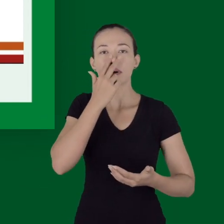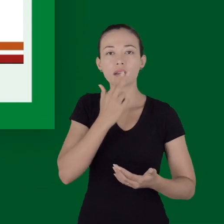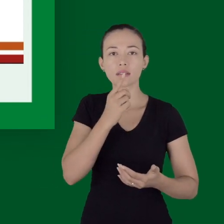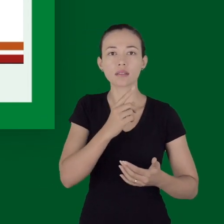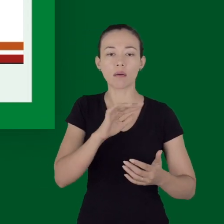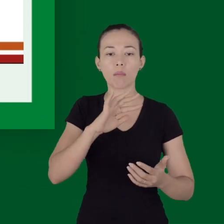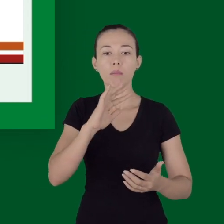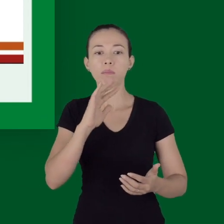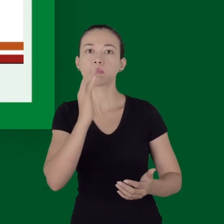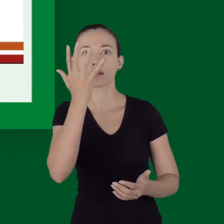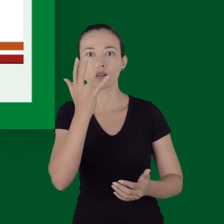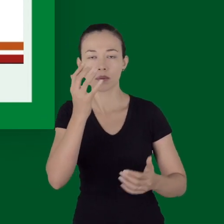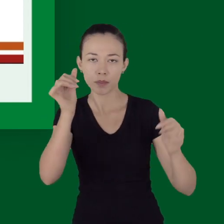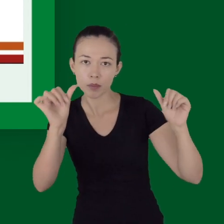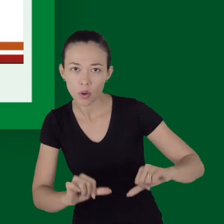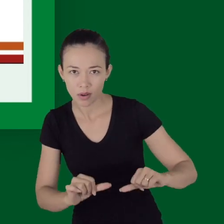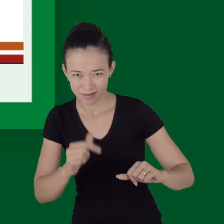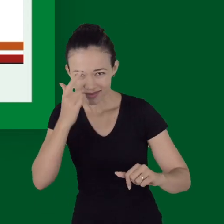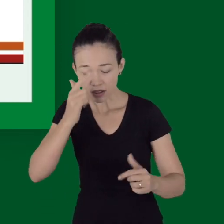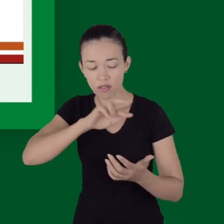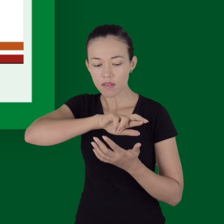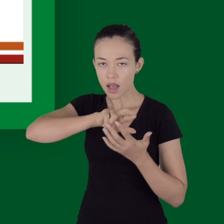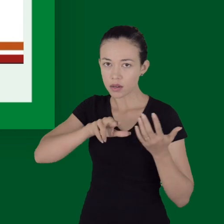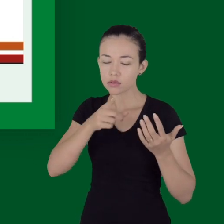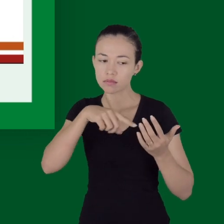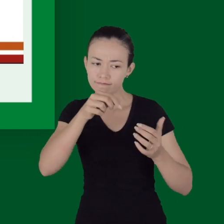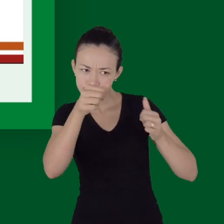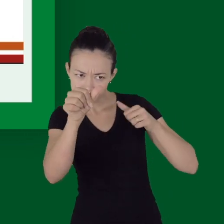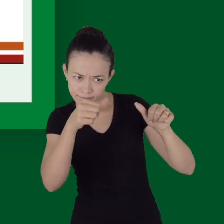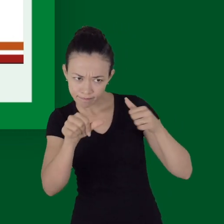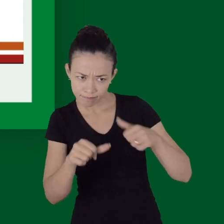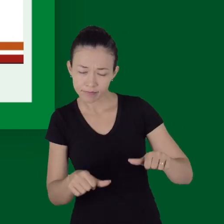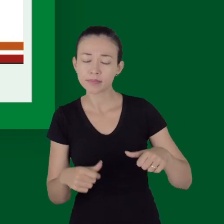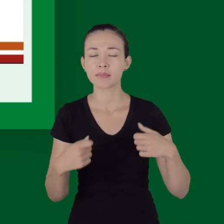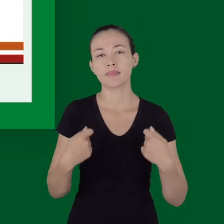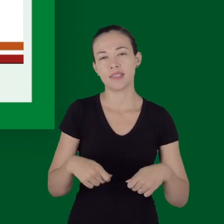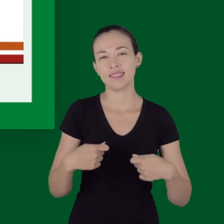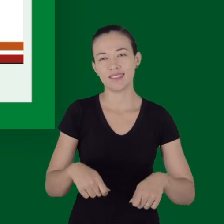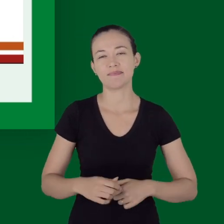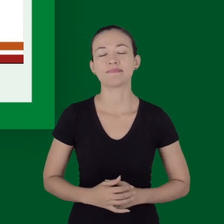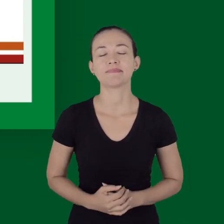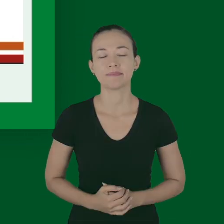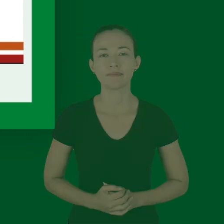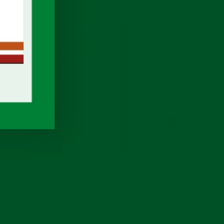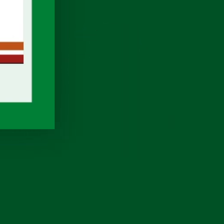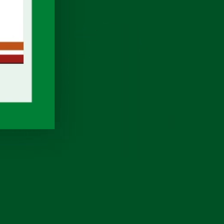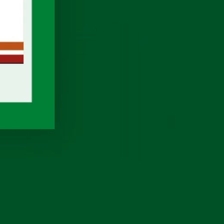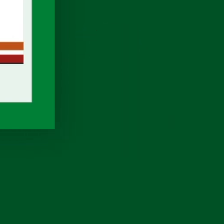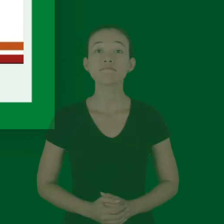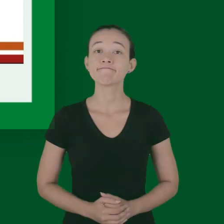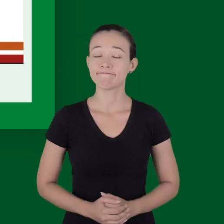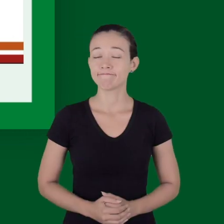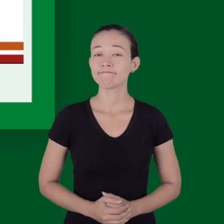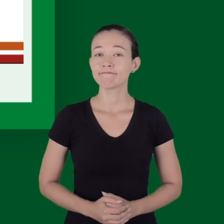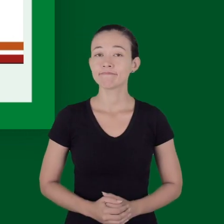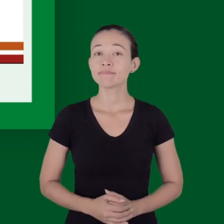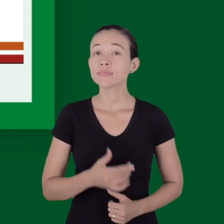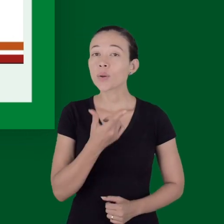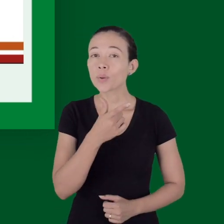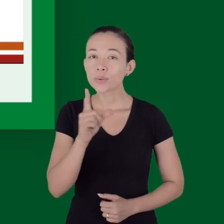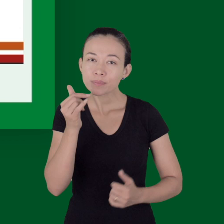convulsiva e apresentou isso, apresentou uma queda. Então, tudo isso são fatores que são importantes a gente avaliar na história clínica.